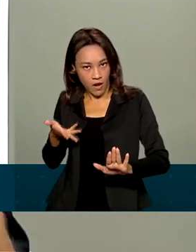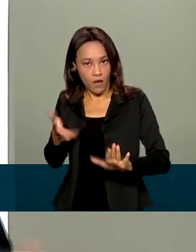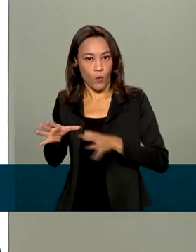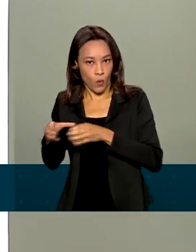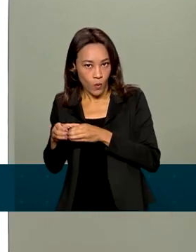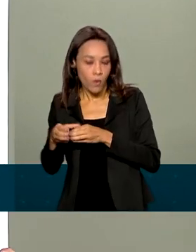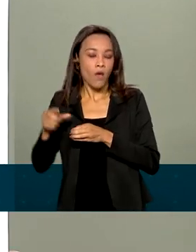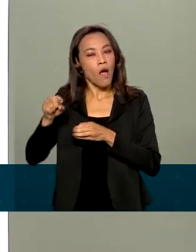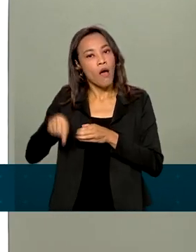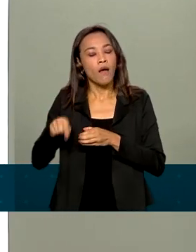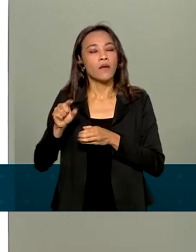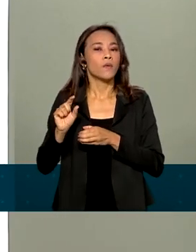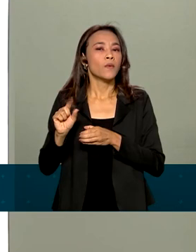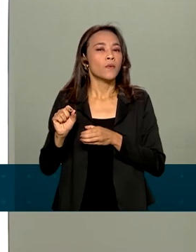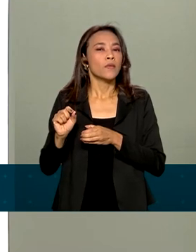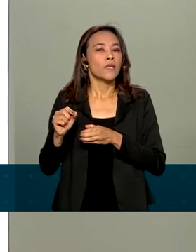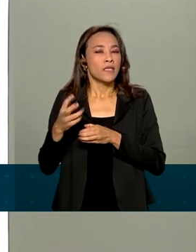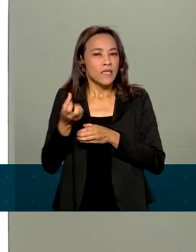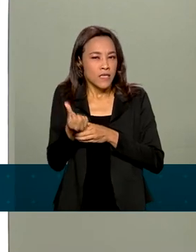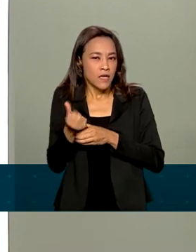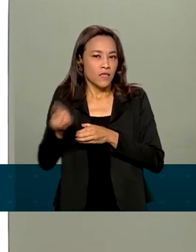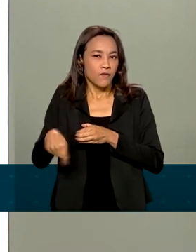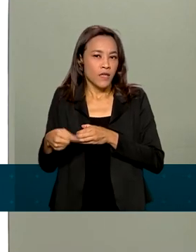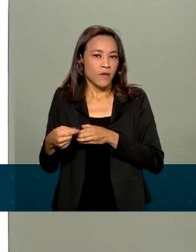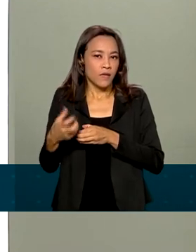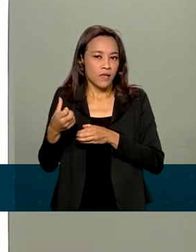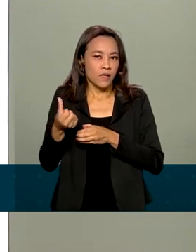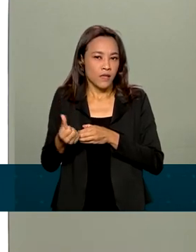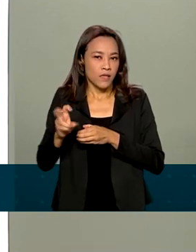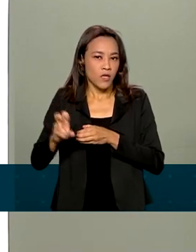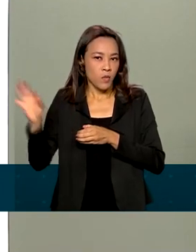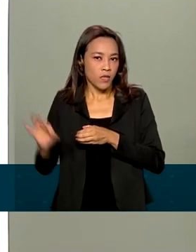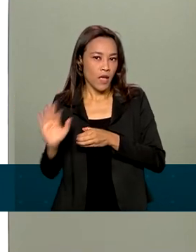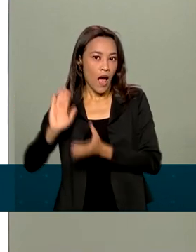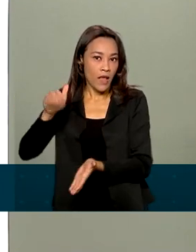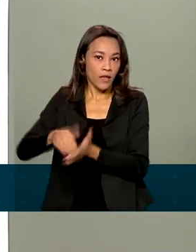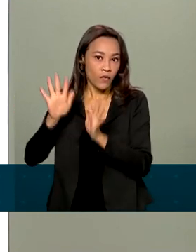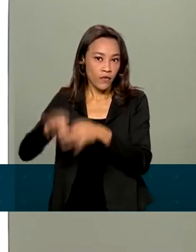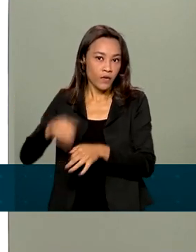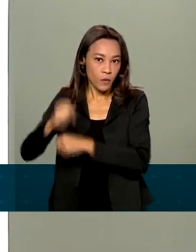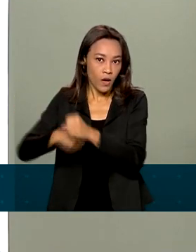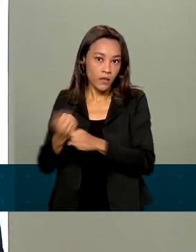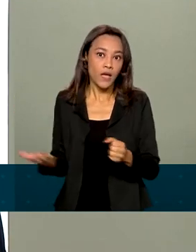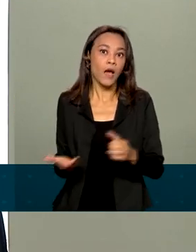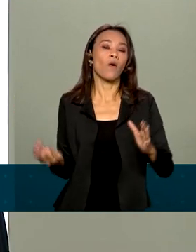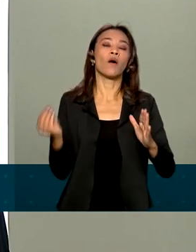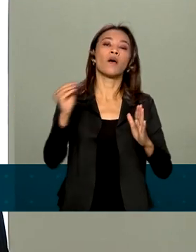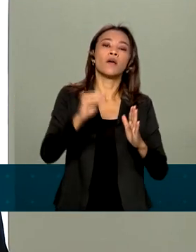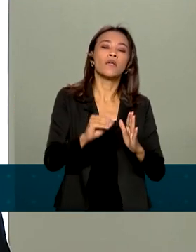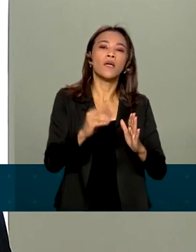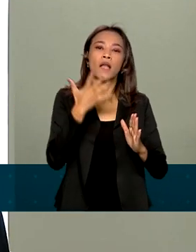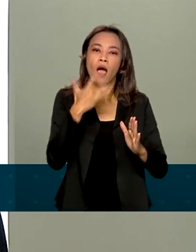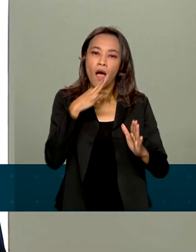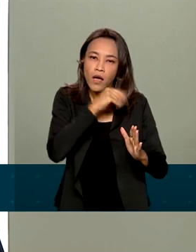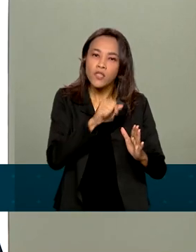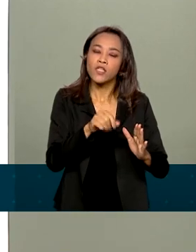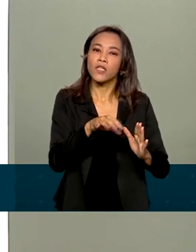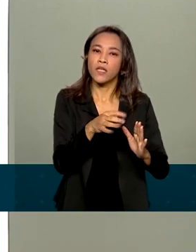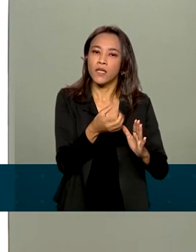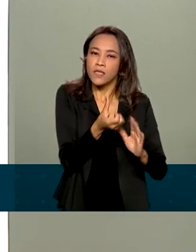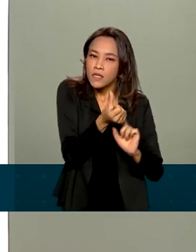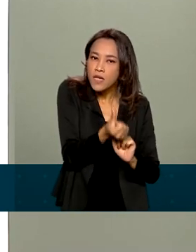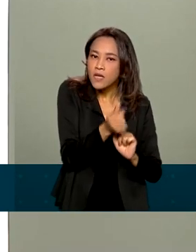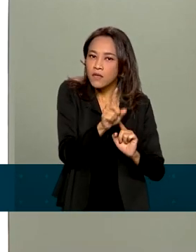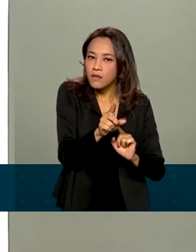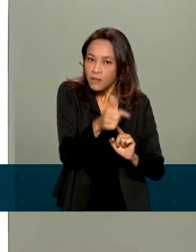para chegar a 6 esteja ciente dessa importância final do ano e agora já estão projetando um crescimento dessa taxa